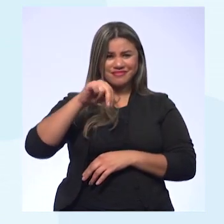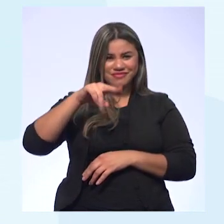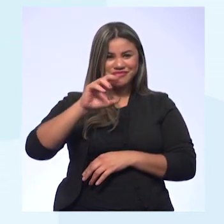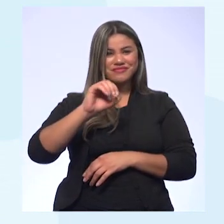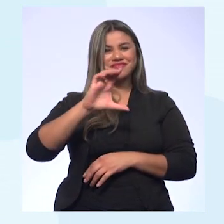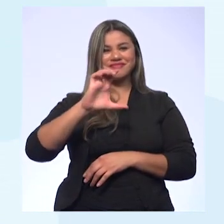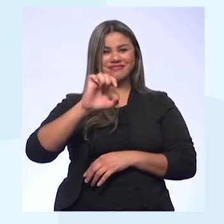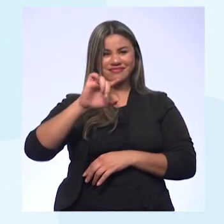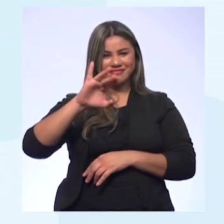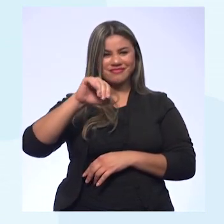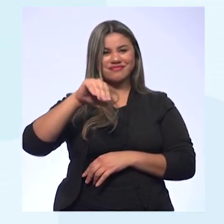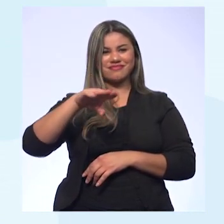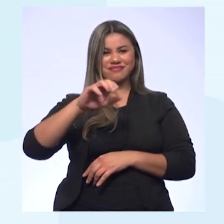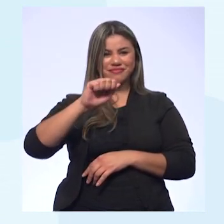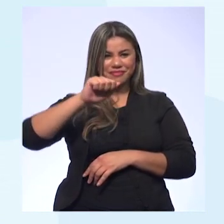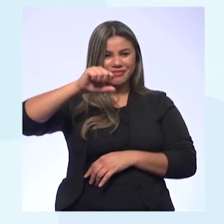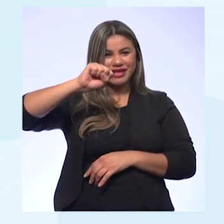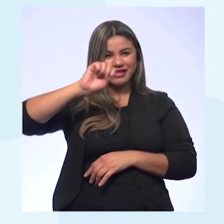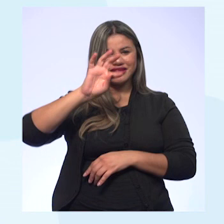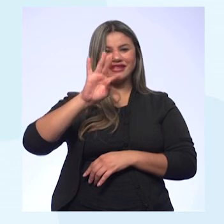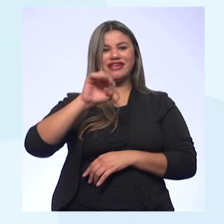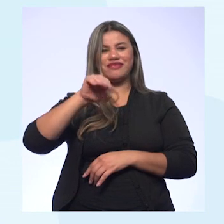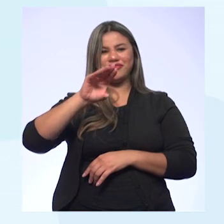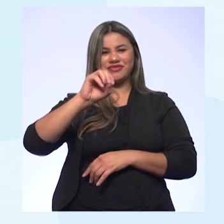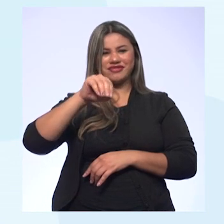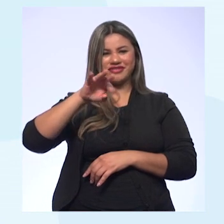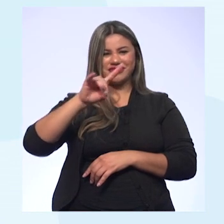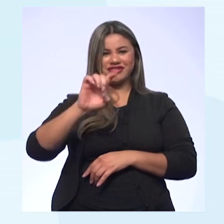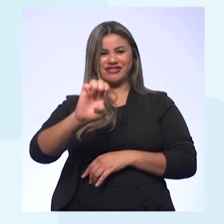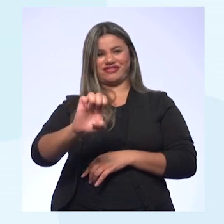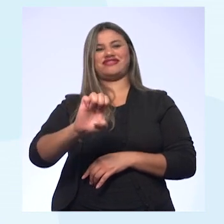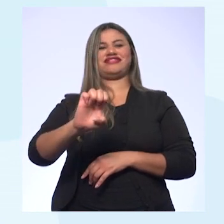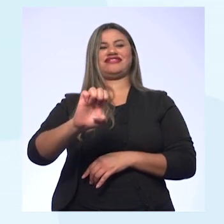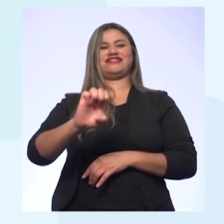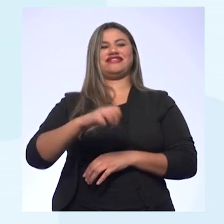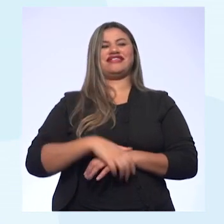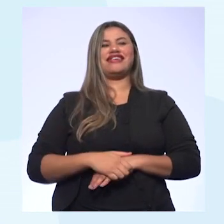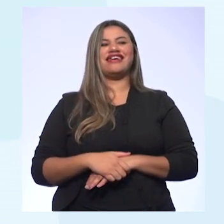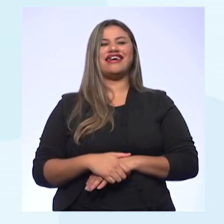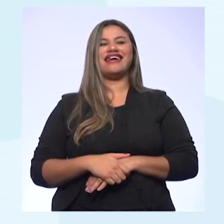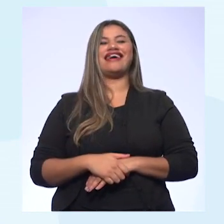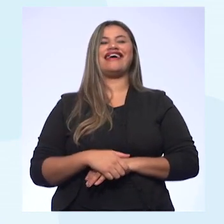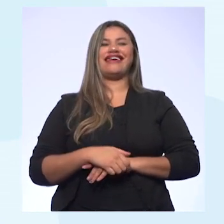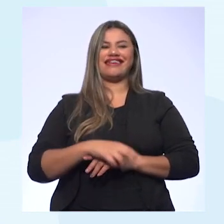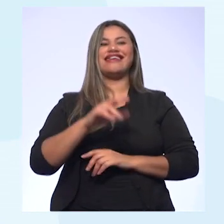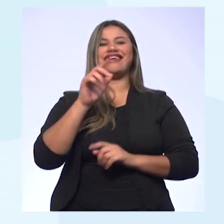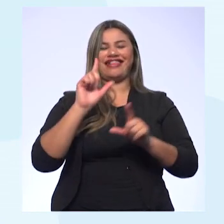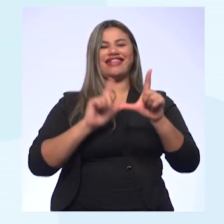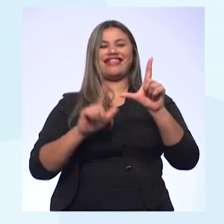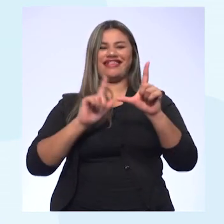Esternocleidomastoideo. ah, que bonitinho o nome. Ó, que nome bonito. Tinha um A ali, não falei que tinha? É, tinha, é verdade. Ó.